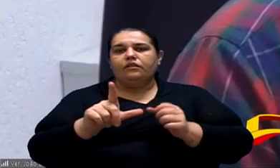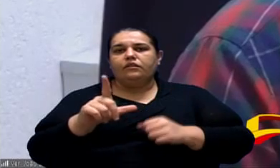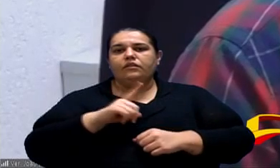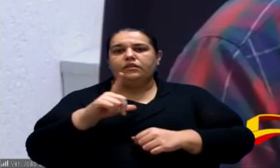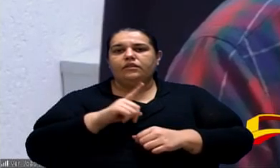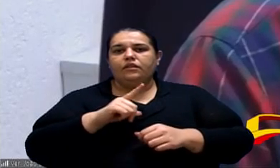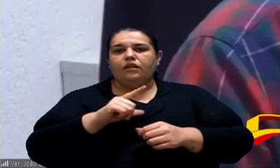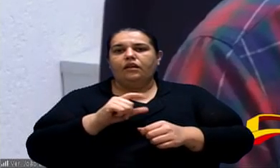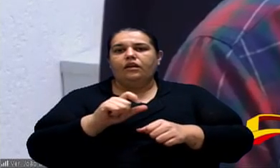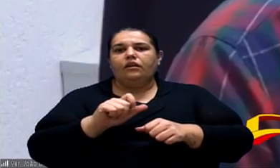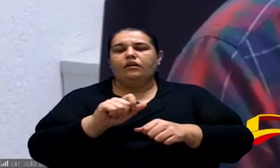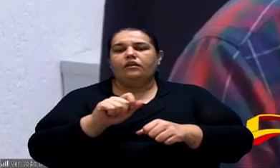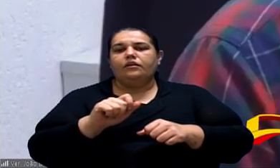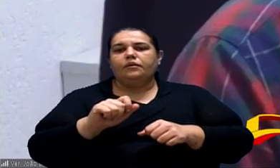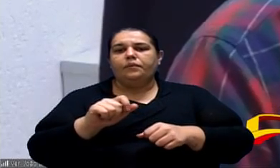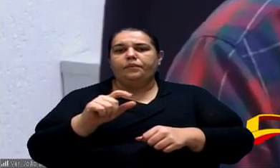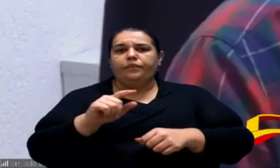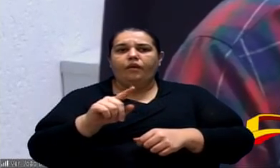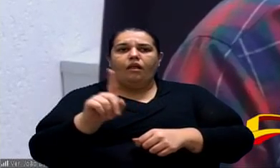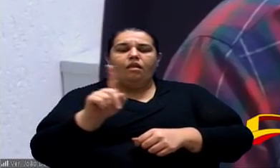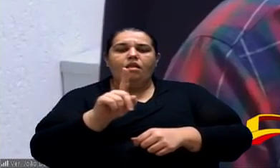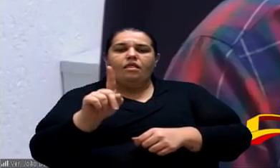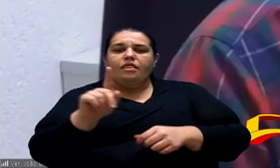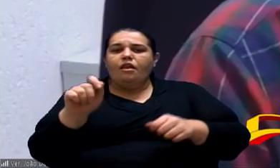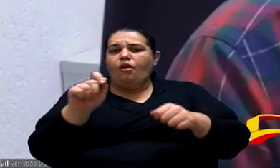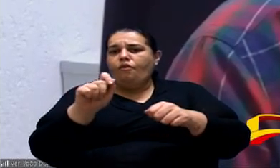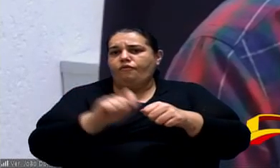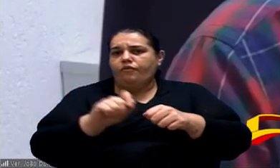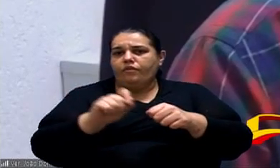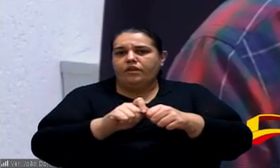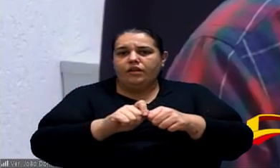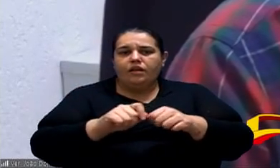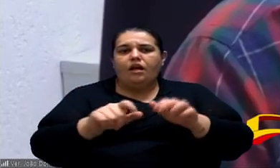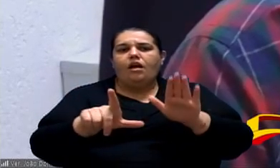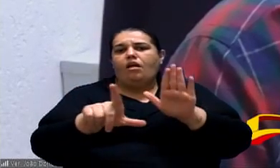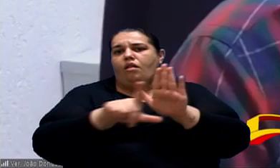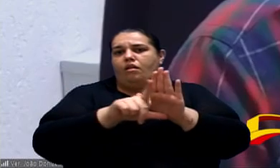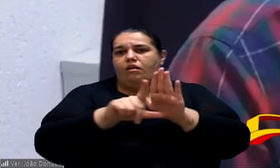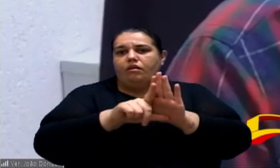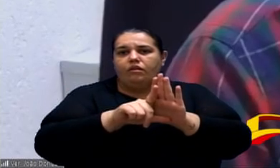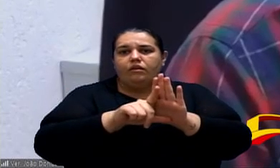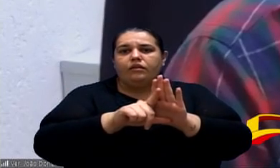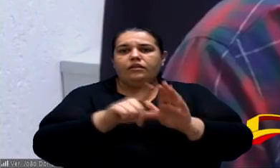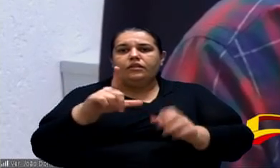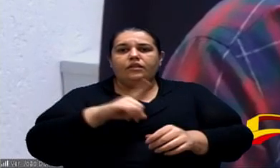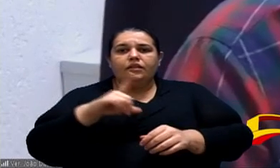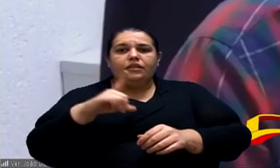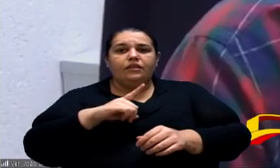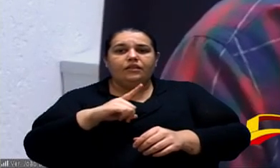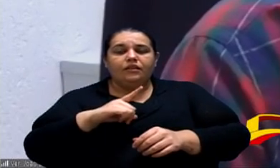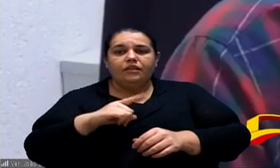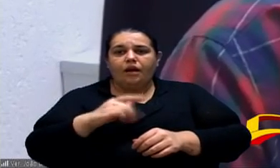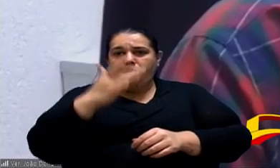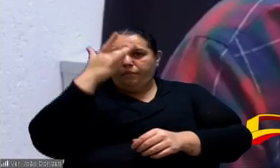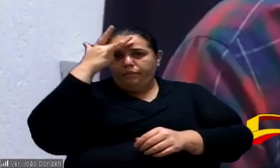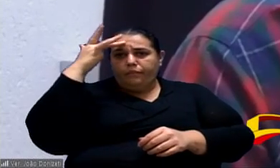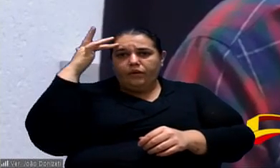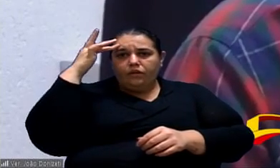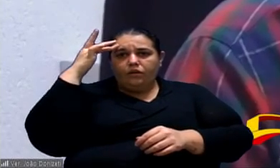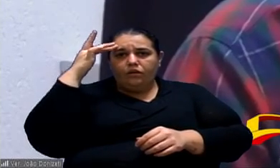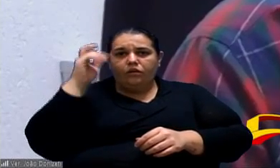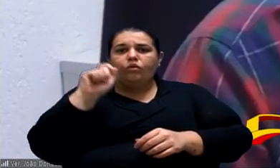artigo 6º, o não cumprimento das disposições desta lei sujeitará o infrator às